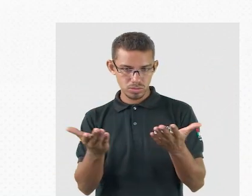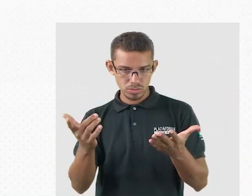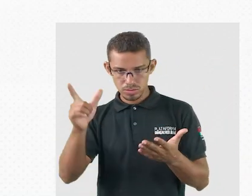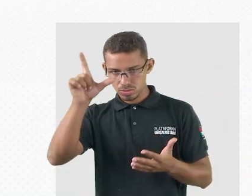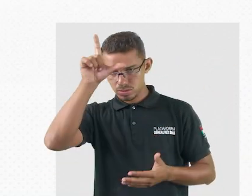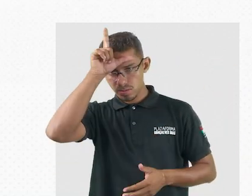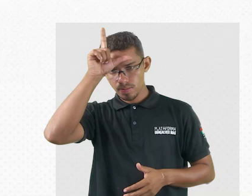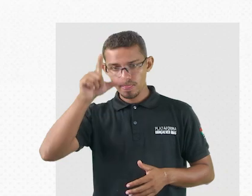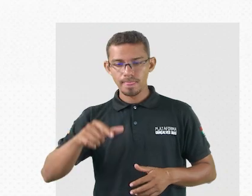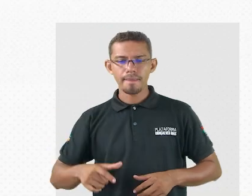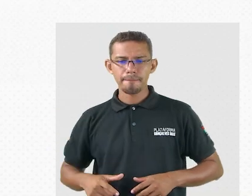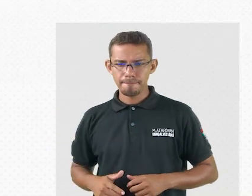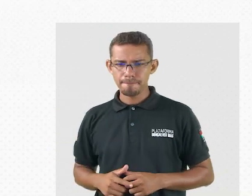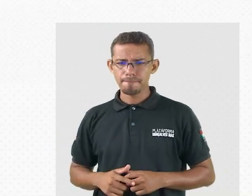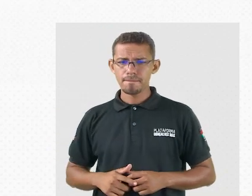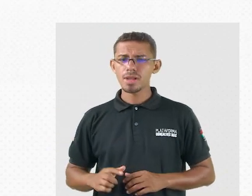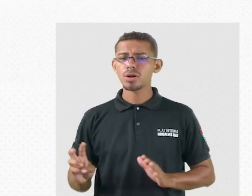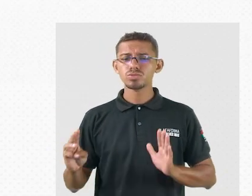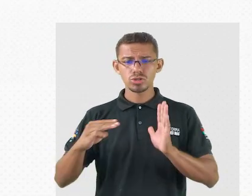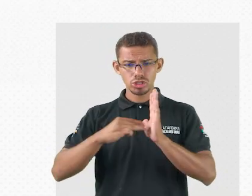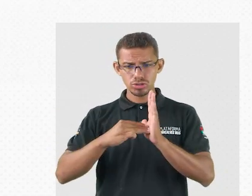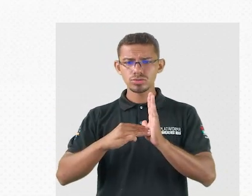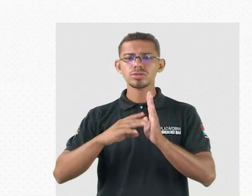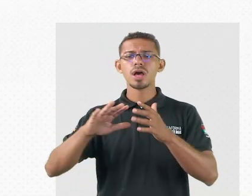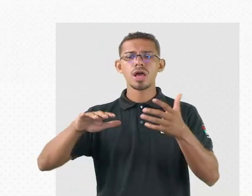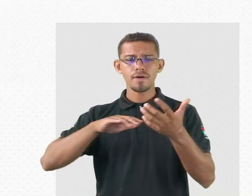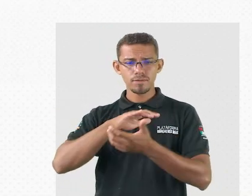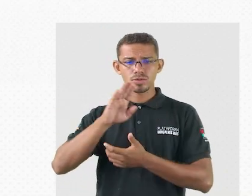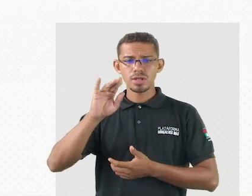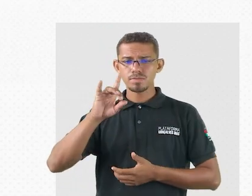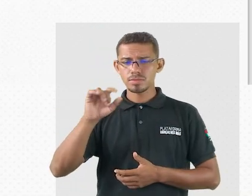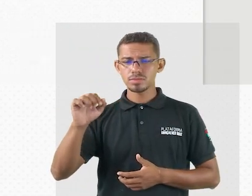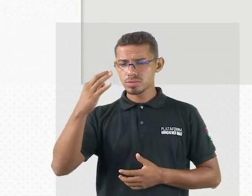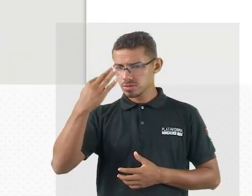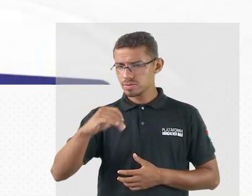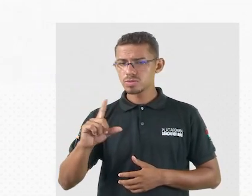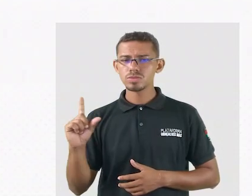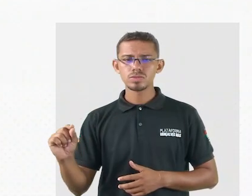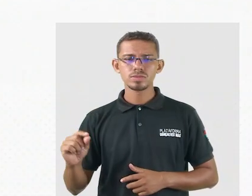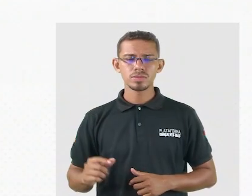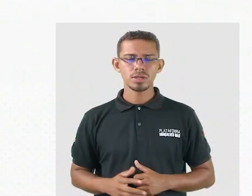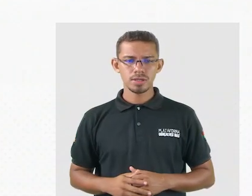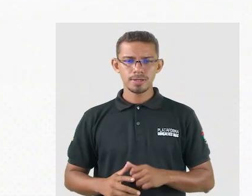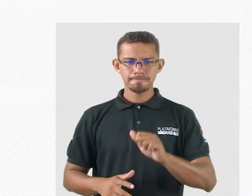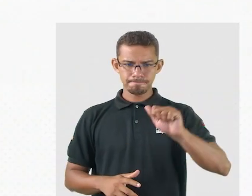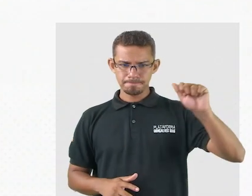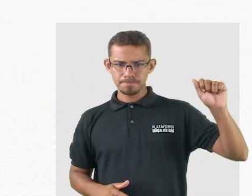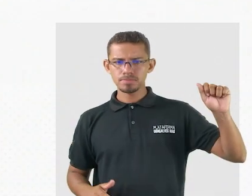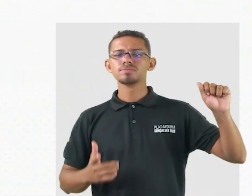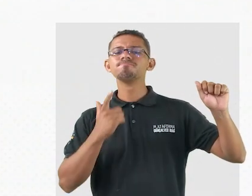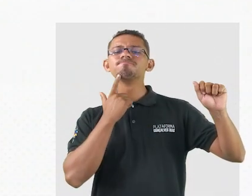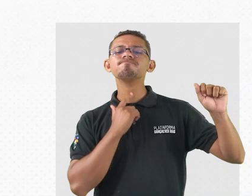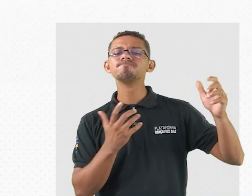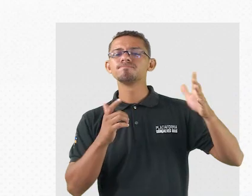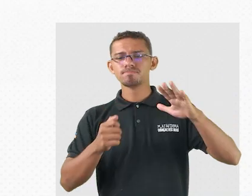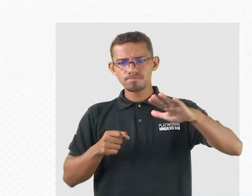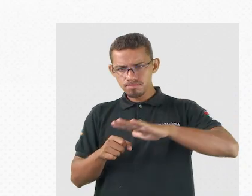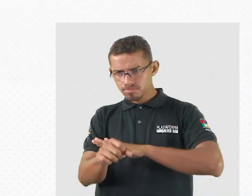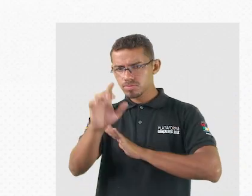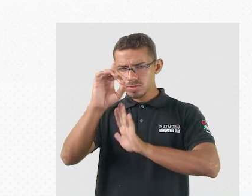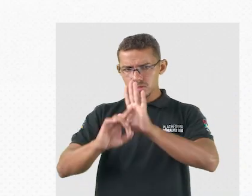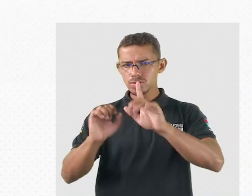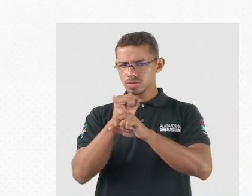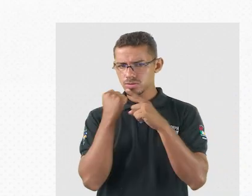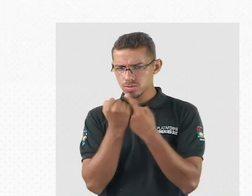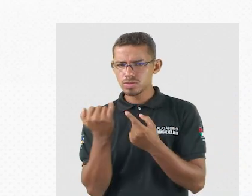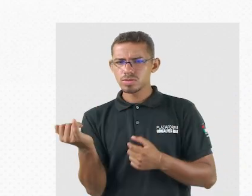líderes. Sobre os motivos da revolta da balaiada, é correto afirmar que, vamos lá, Letra A. Desejava a implementação dos direitos